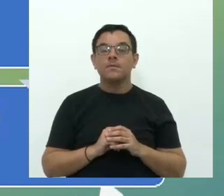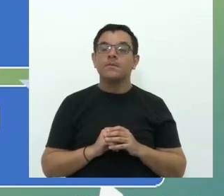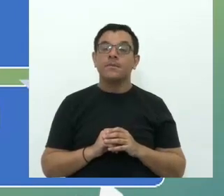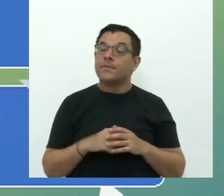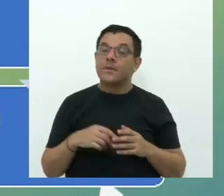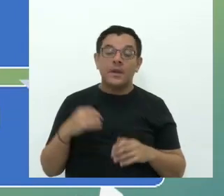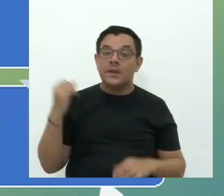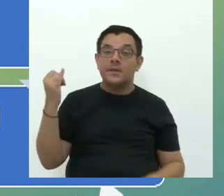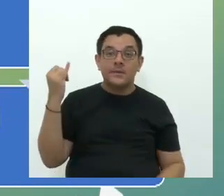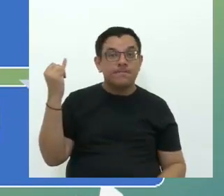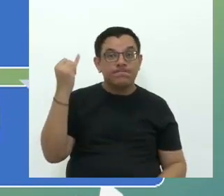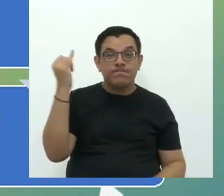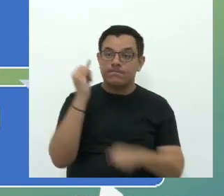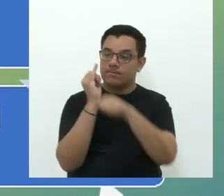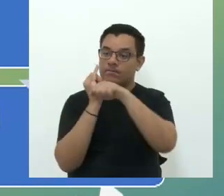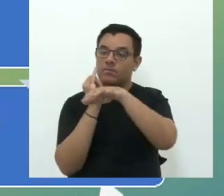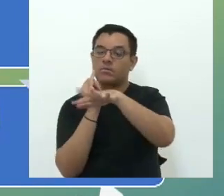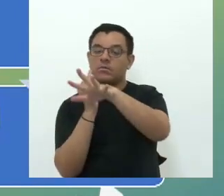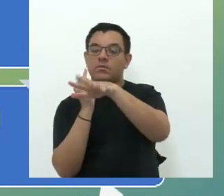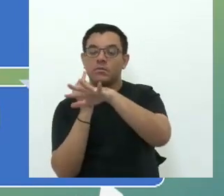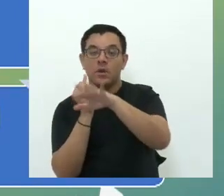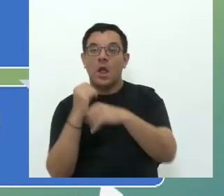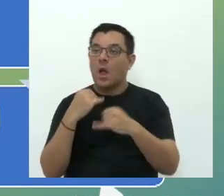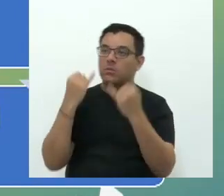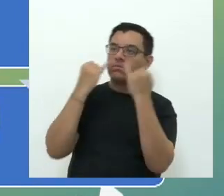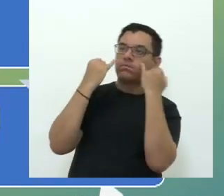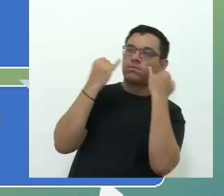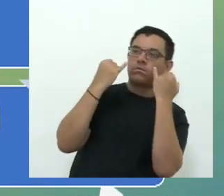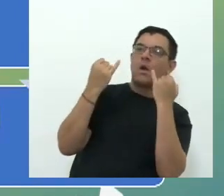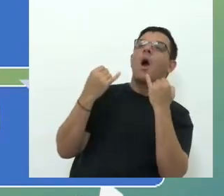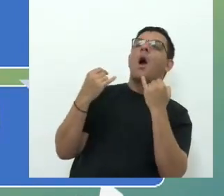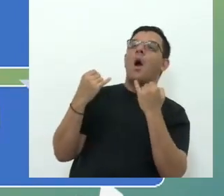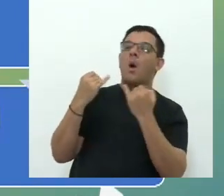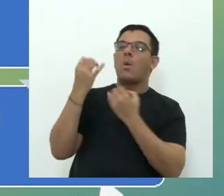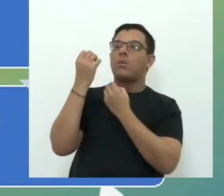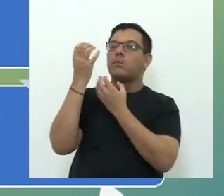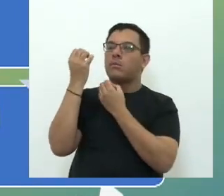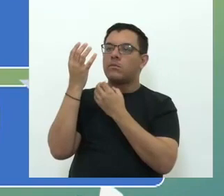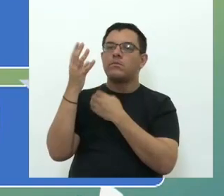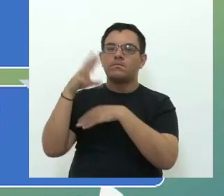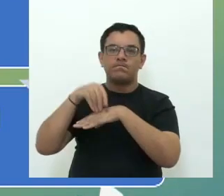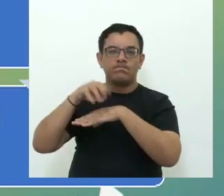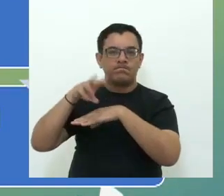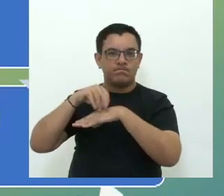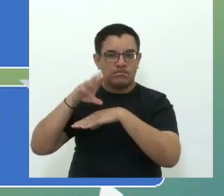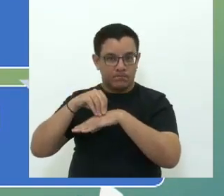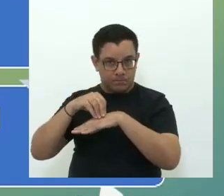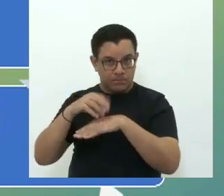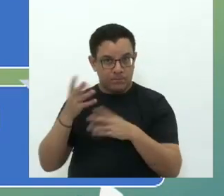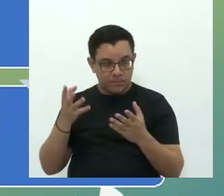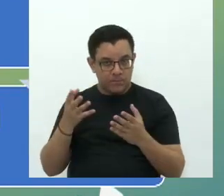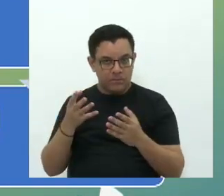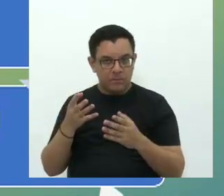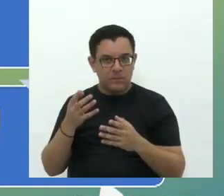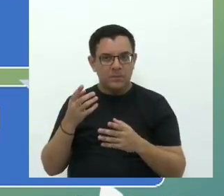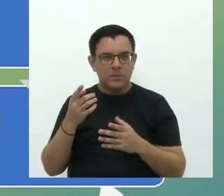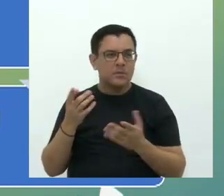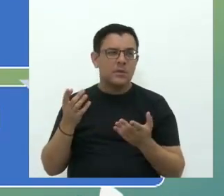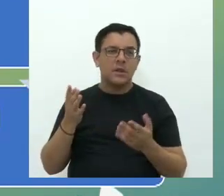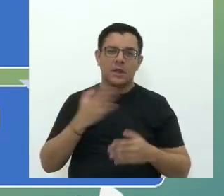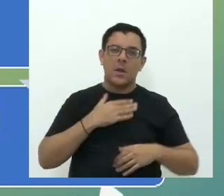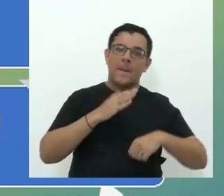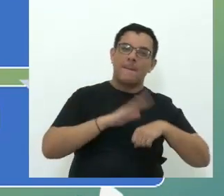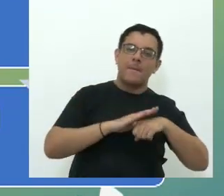precisa da Imprensa para ter informação também é uma fonte de informação e gente conferir o que a imprensa fala não